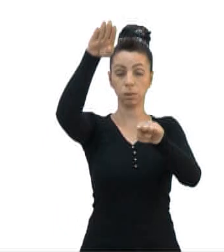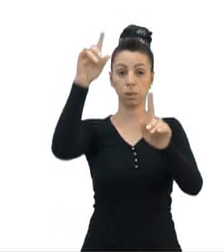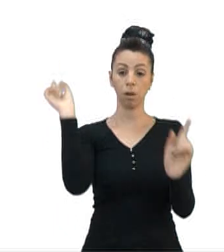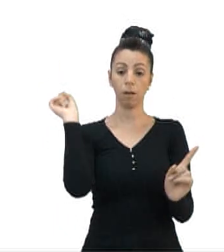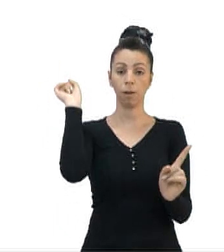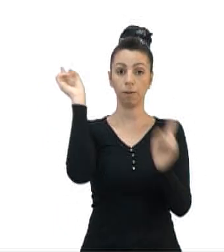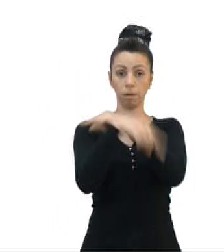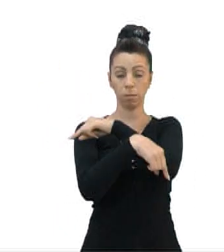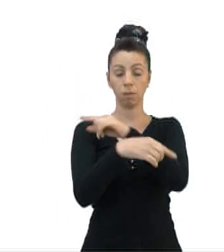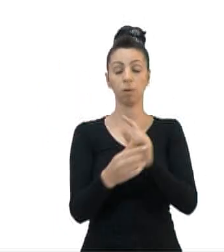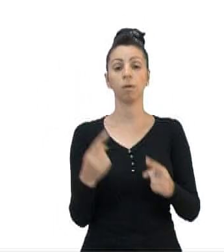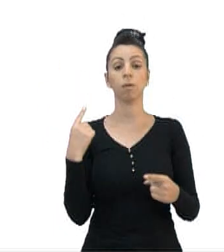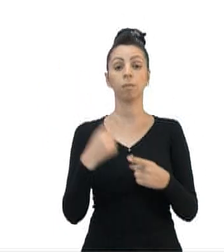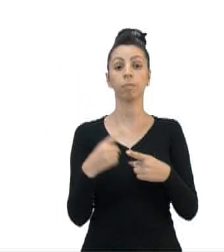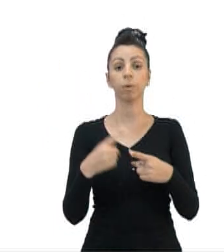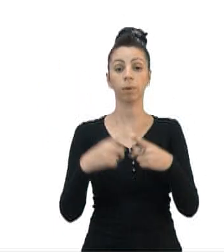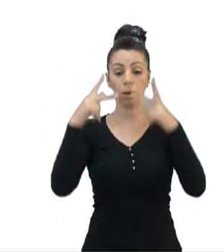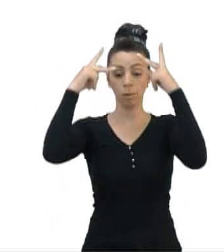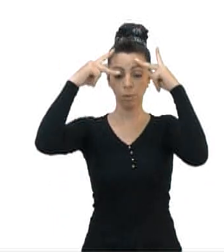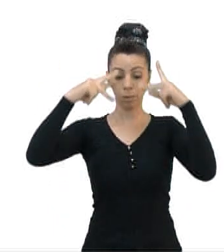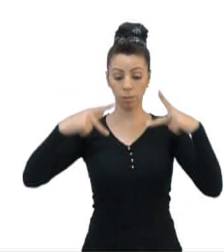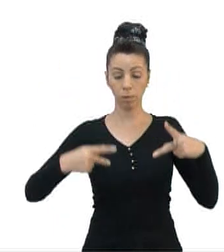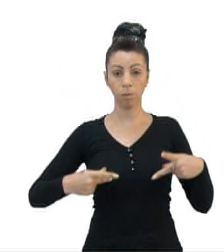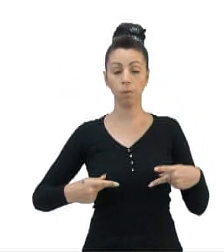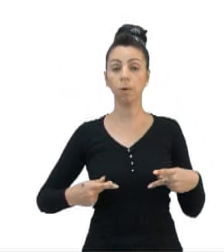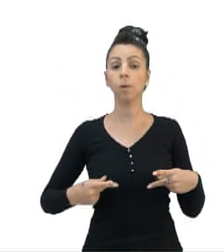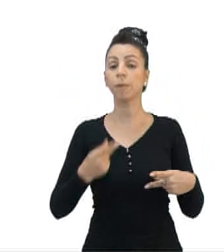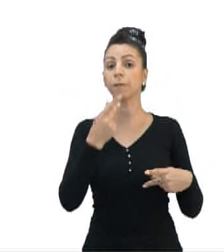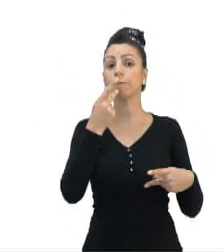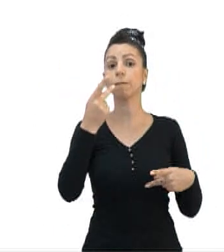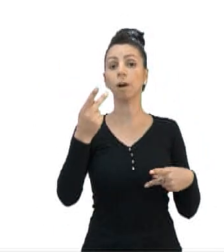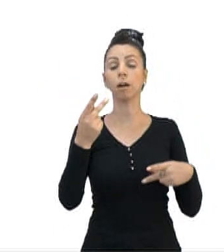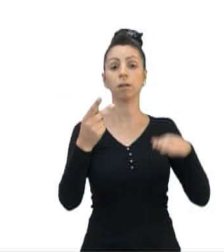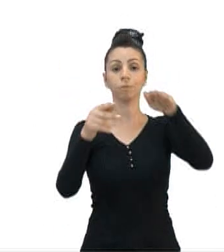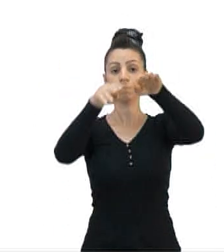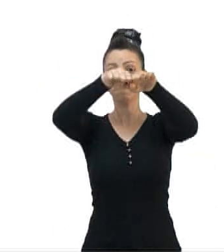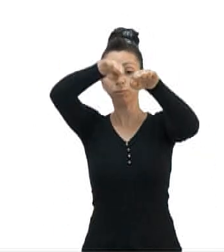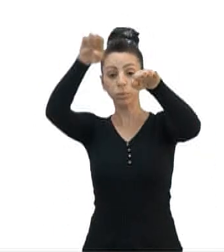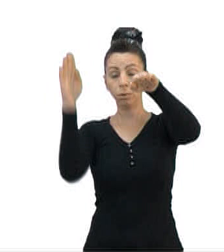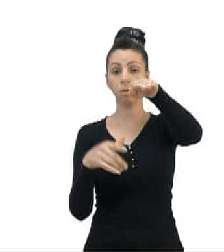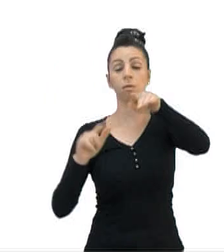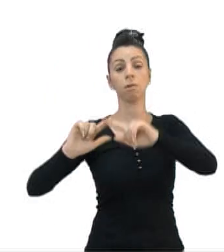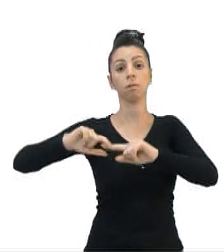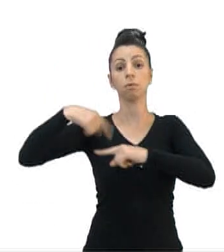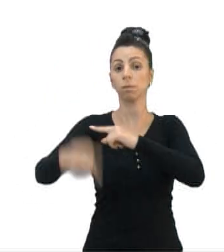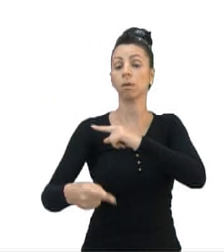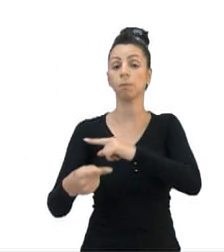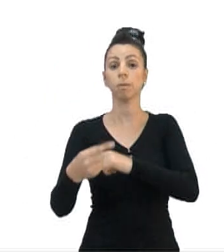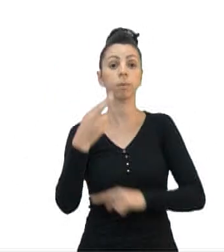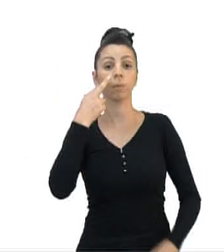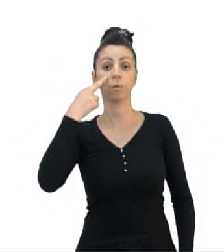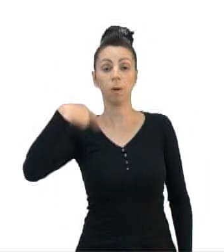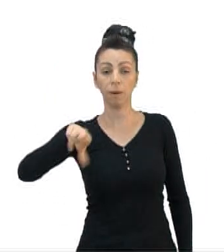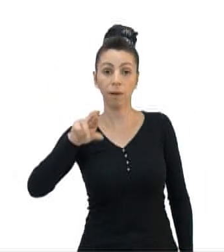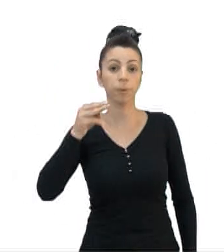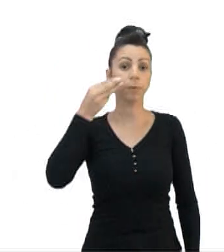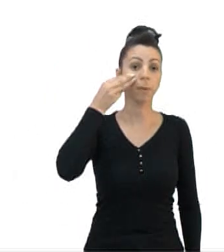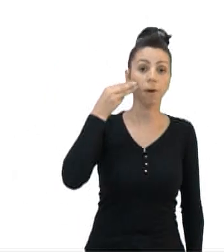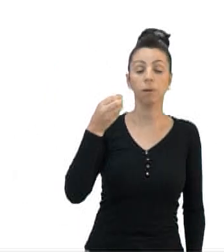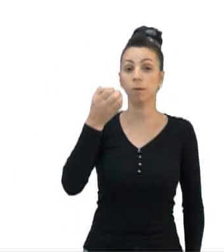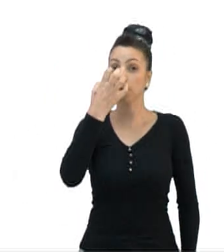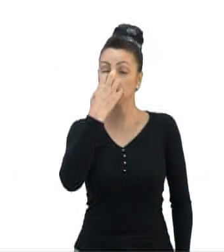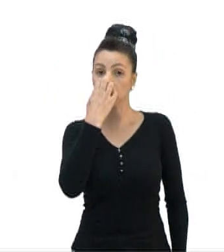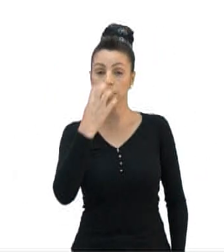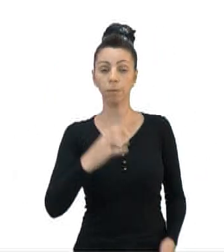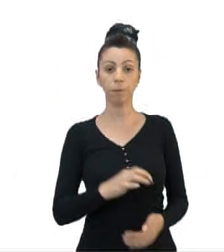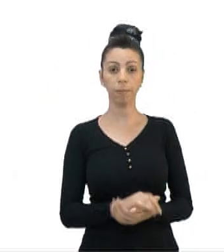inversa, pois o homem é mencionado após o rato, o gato e o cão. Né?